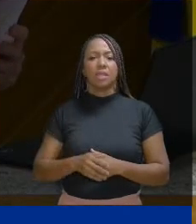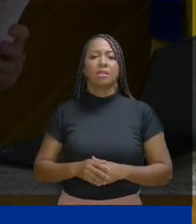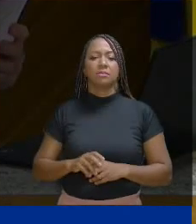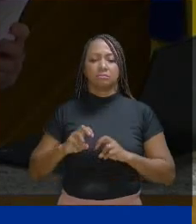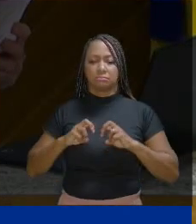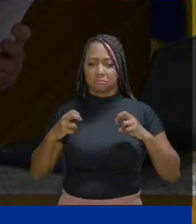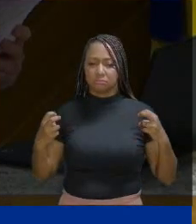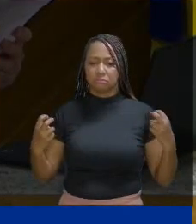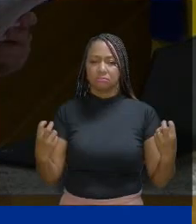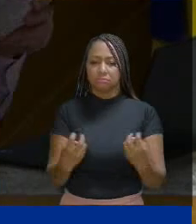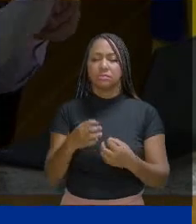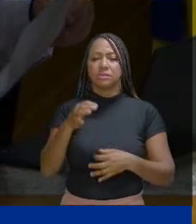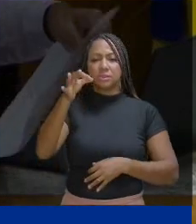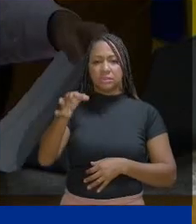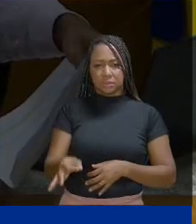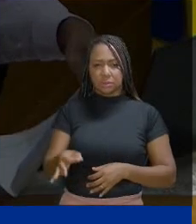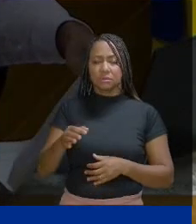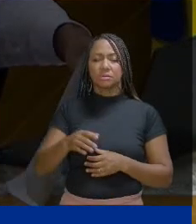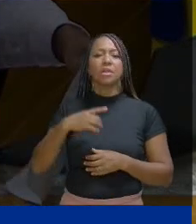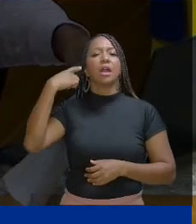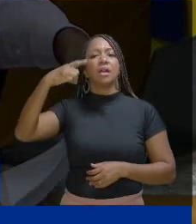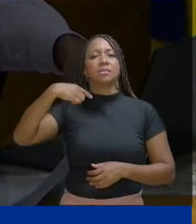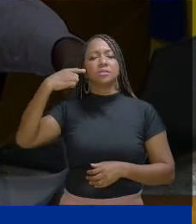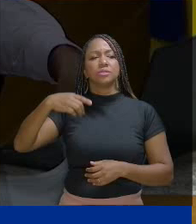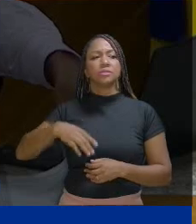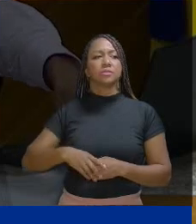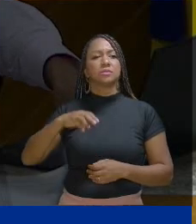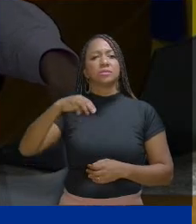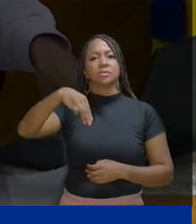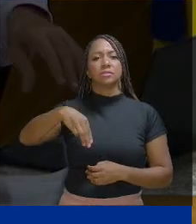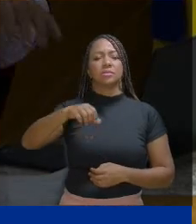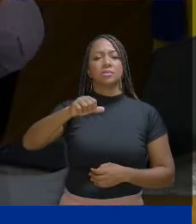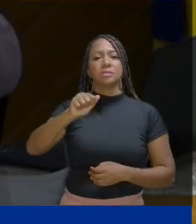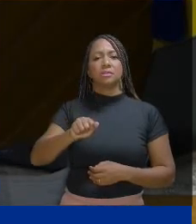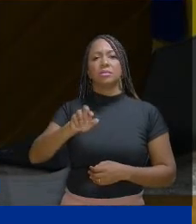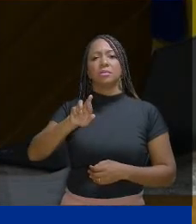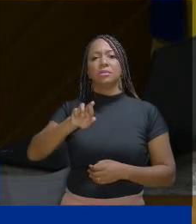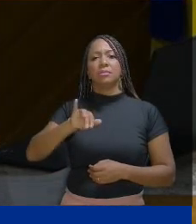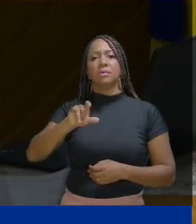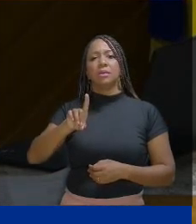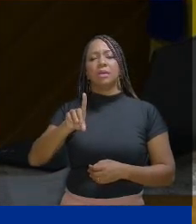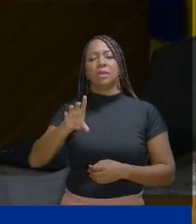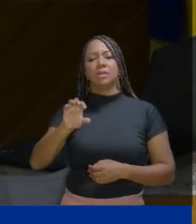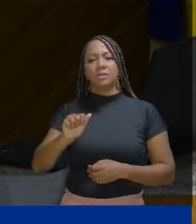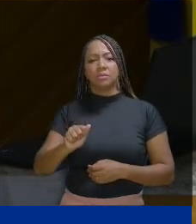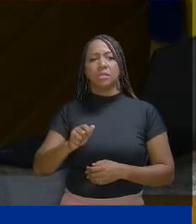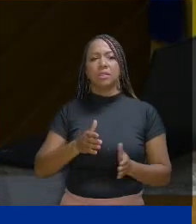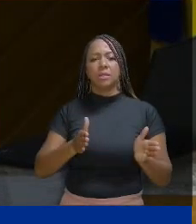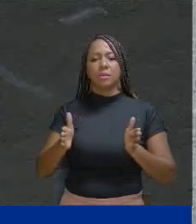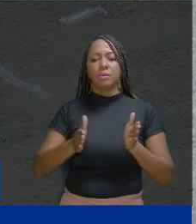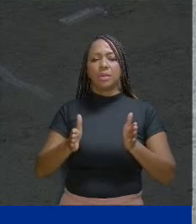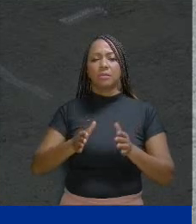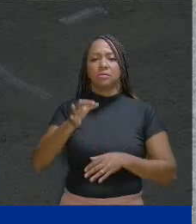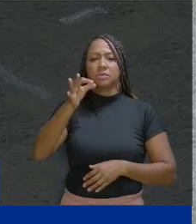Então, a advogada Marilda Silveira tem o prazo regulamentar.